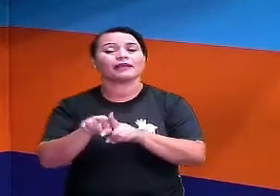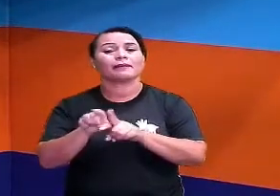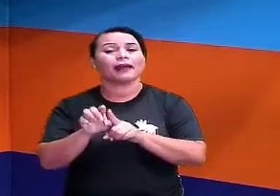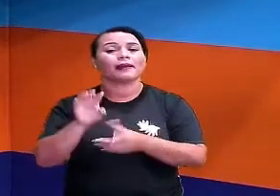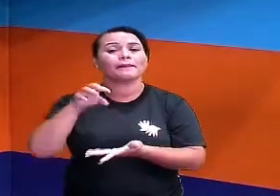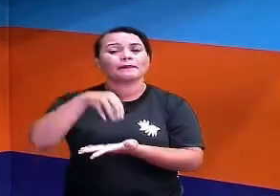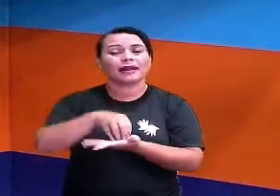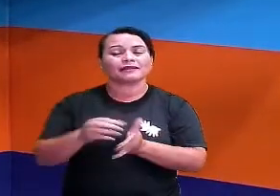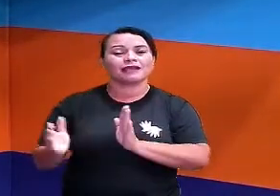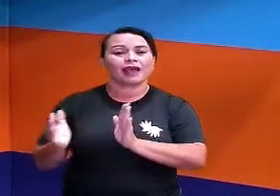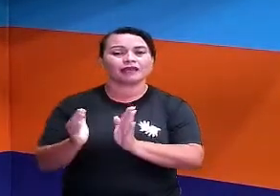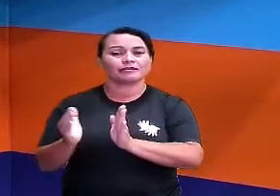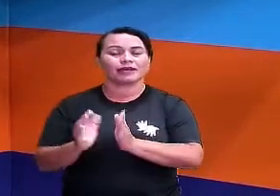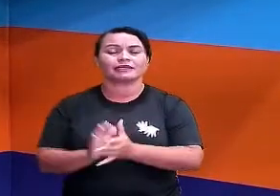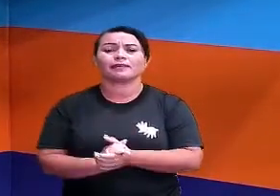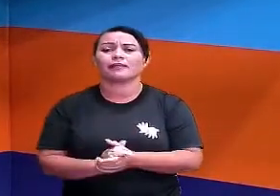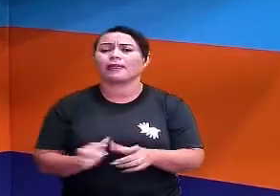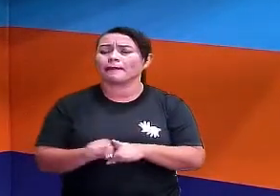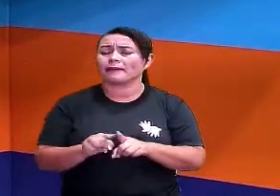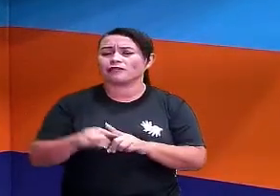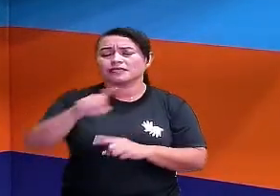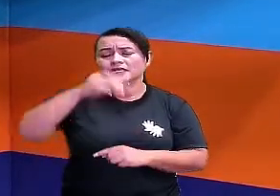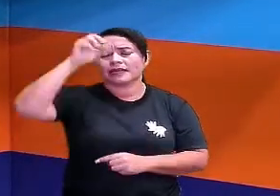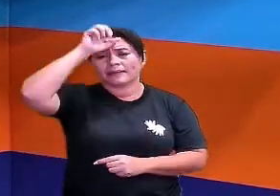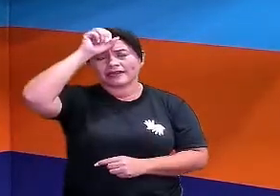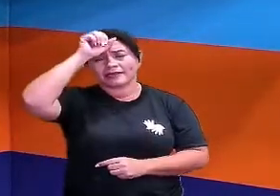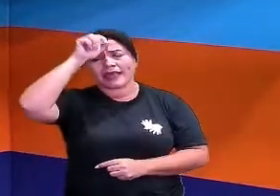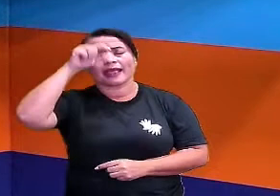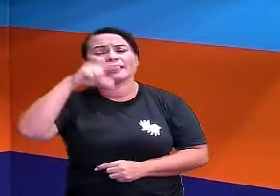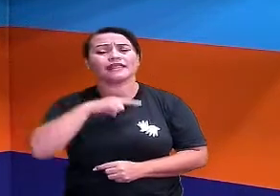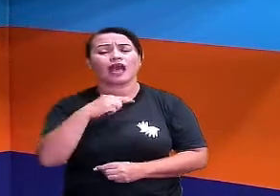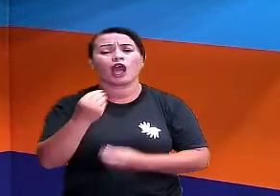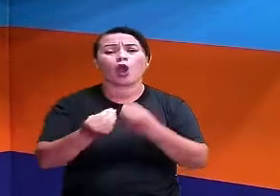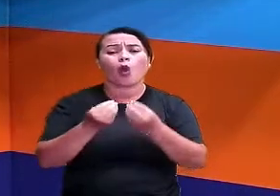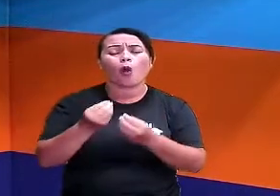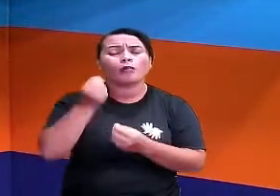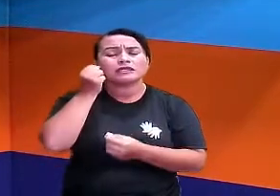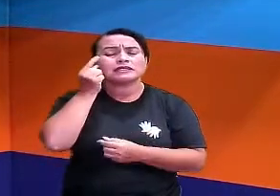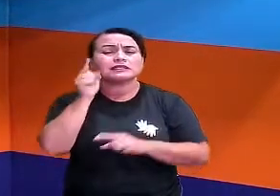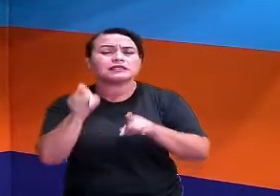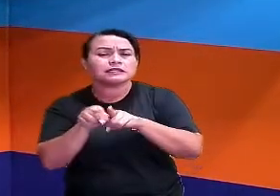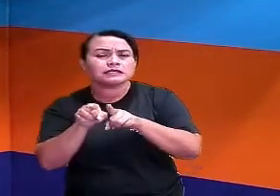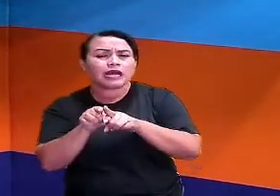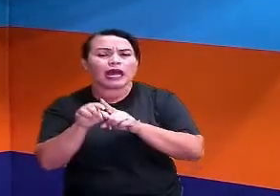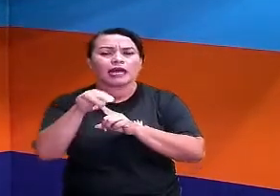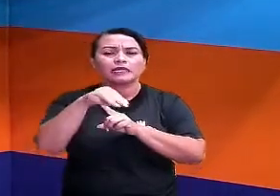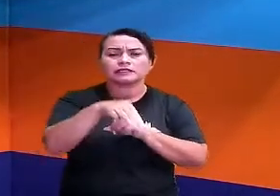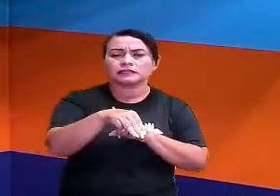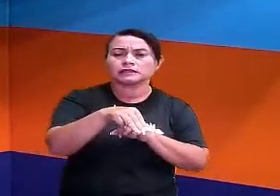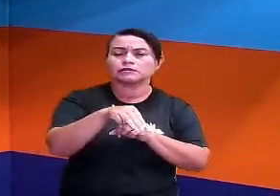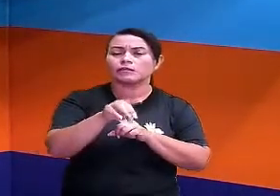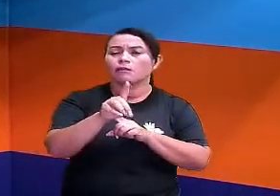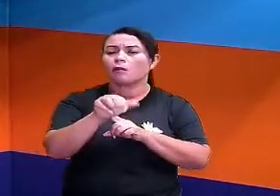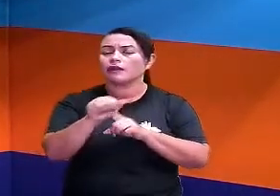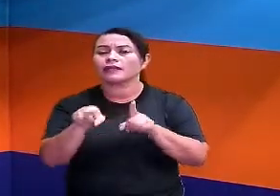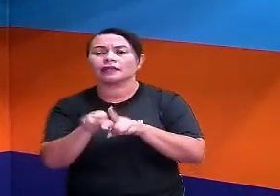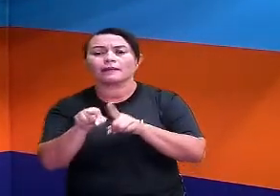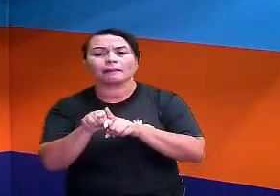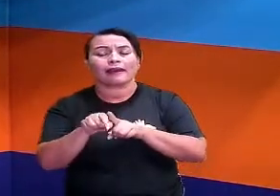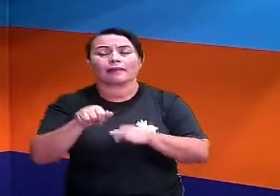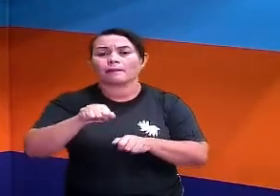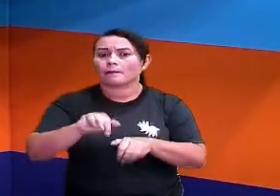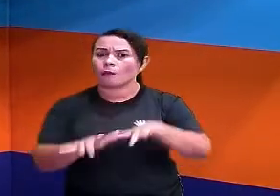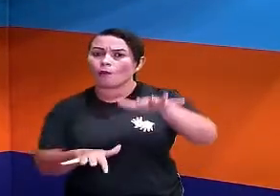aí? Compreender intuitivamente as ideias de moda e de média aritmética de um conjunto de dados. Usar